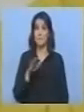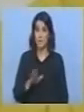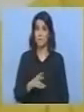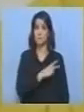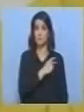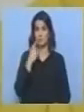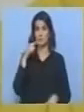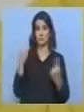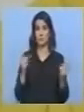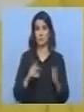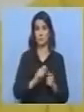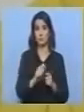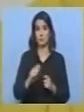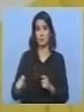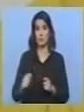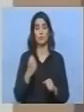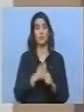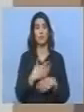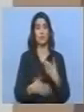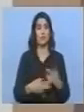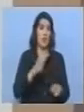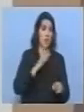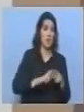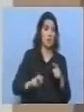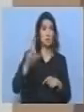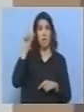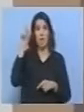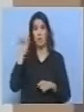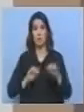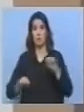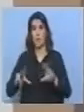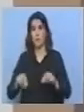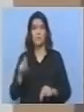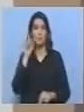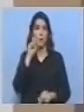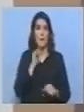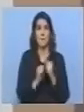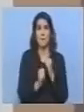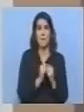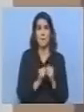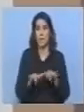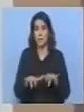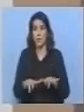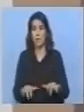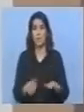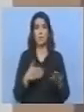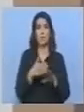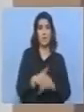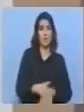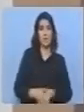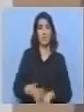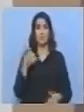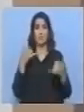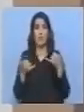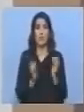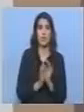públicas têm que pagar o funcionamento corrente, a energia elétrica, a limpeza, a segurança, o papel, os computadores, o acesso às